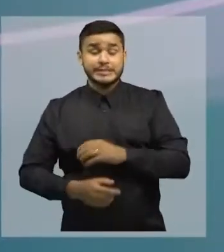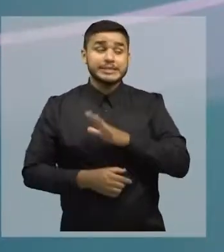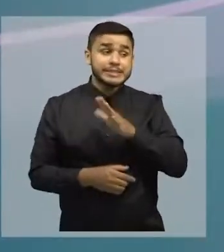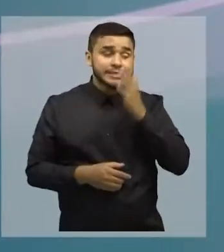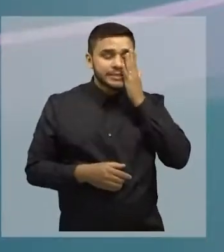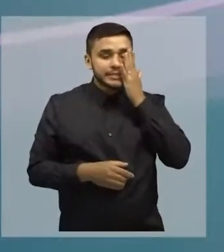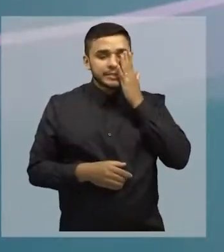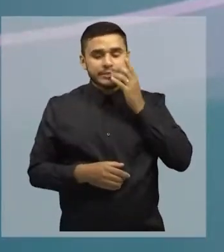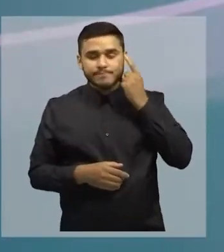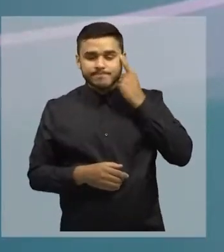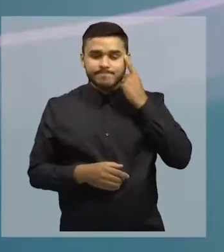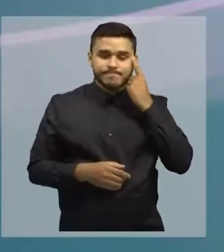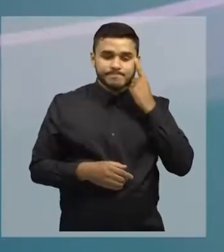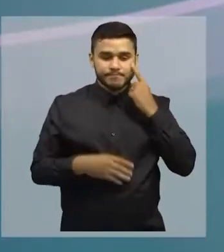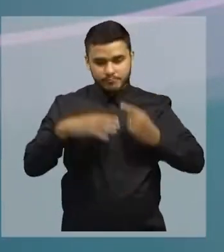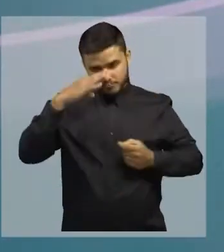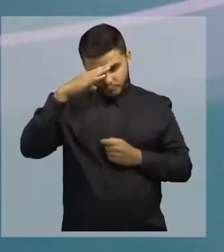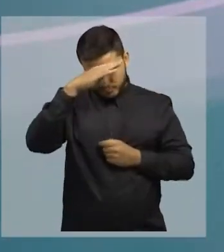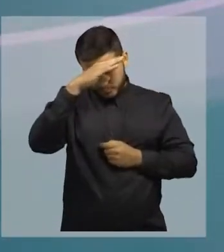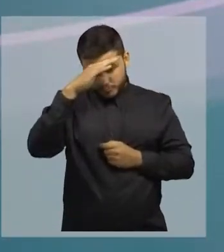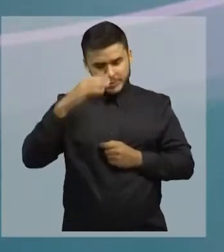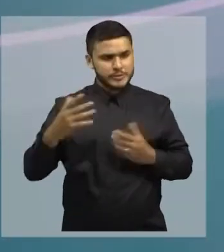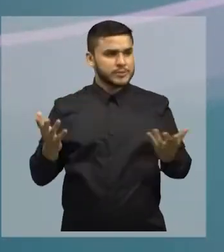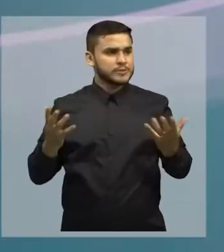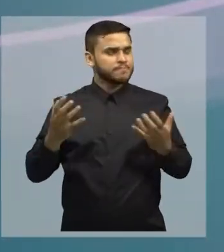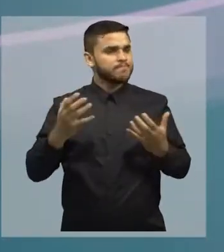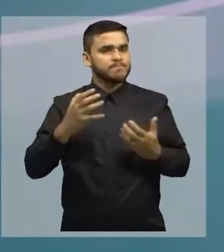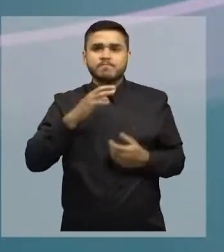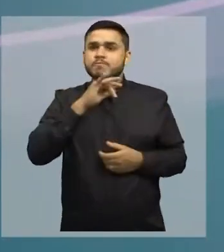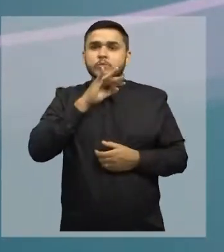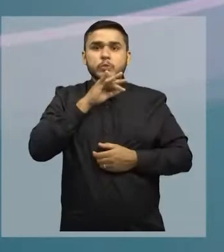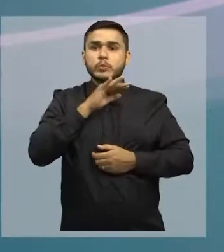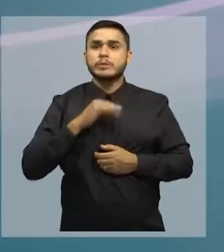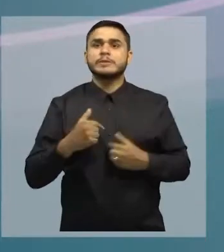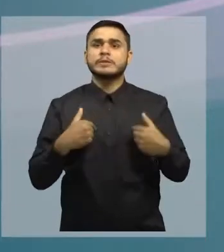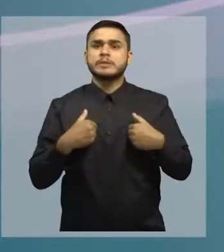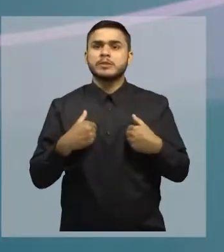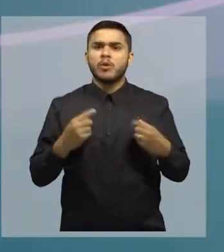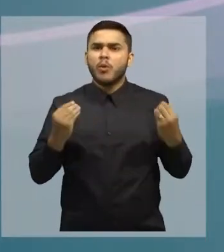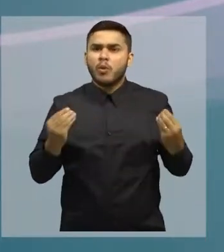deglutir, de fazer política como presidente, isso deve ser uma coisa terrível. Ele recebeu